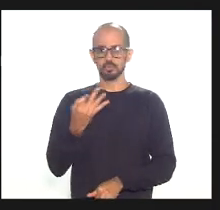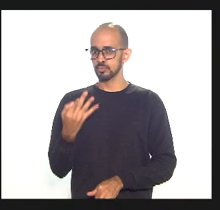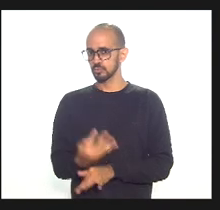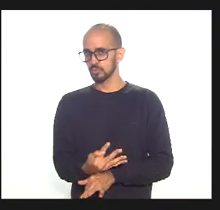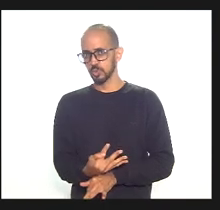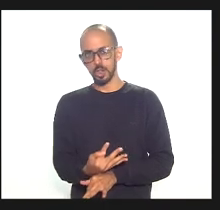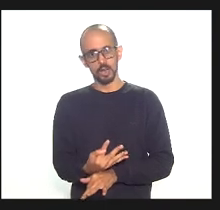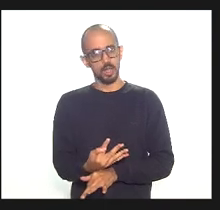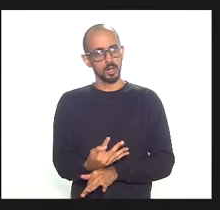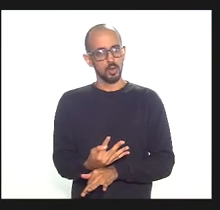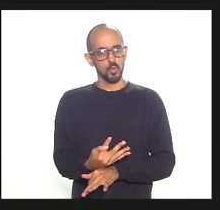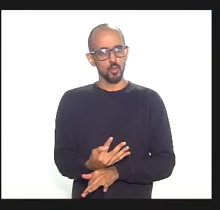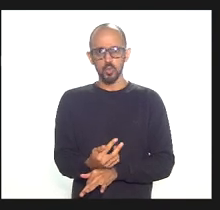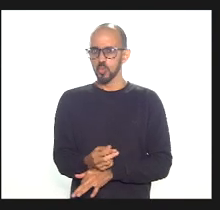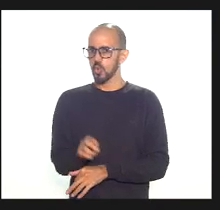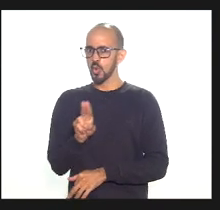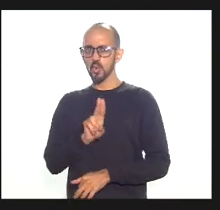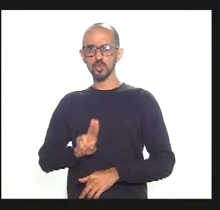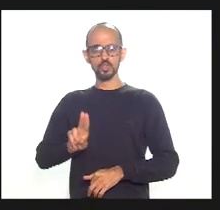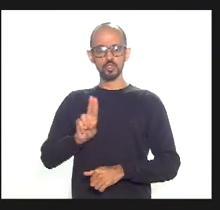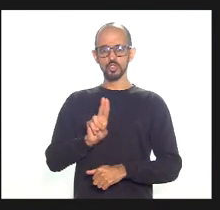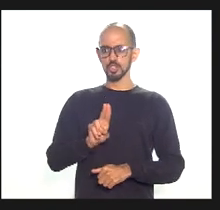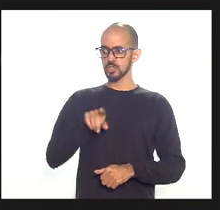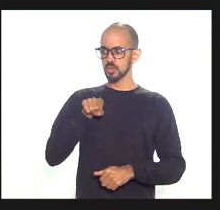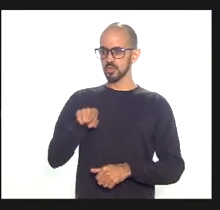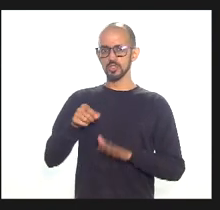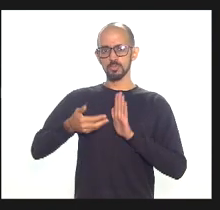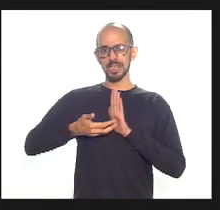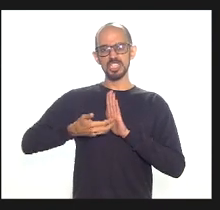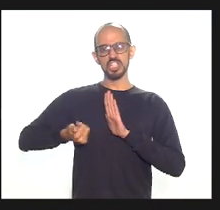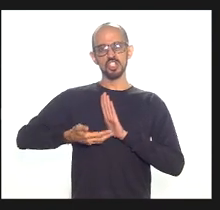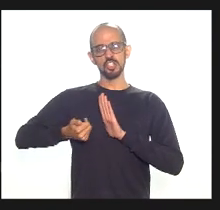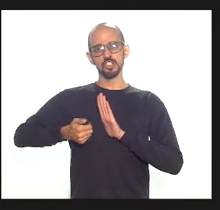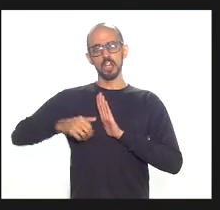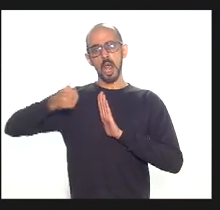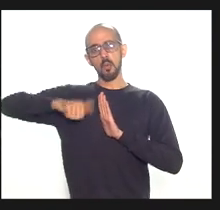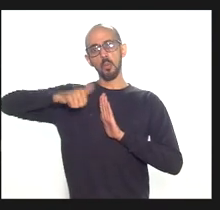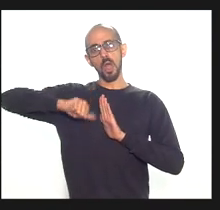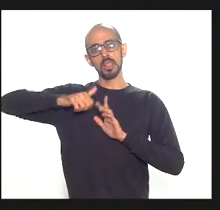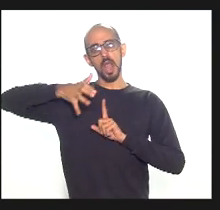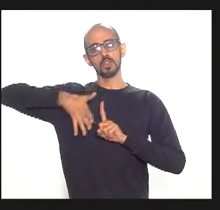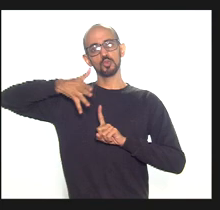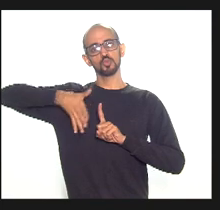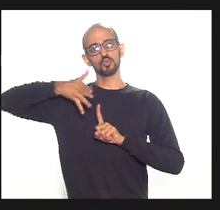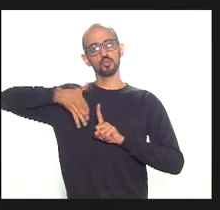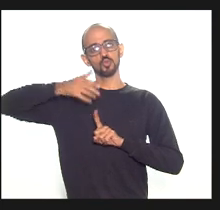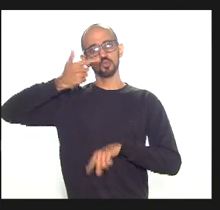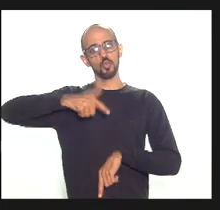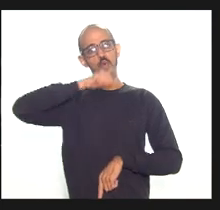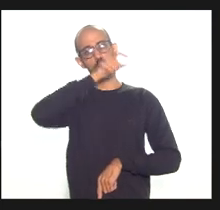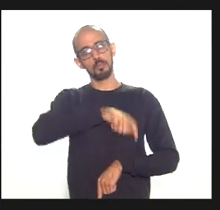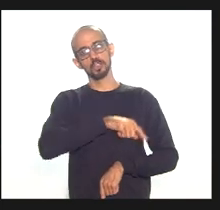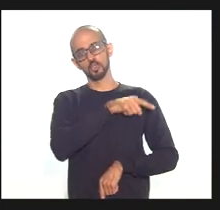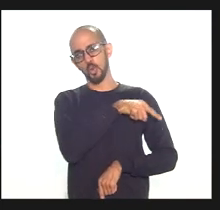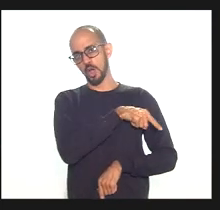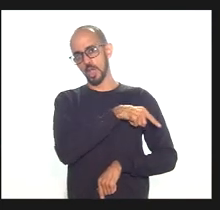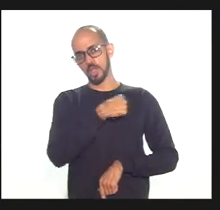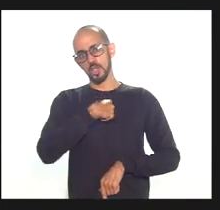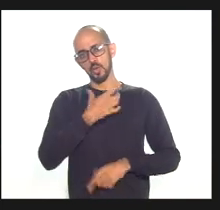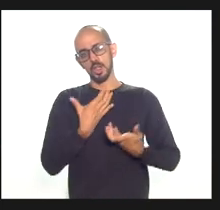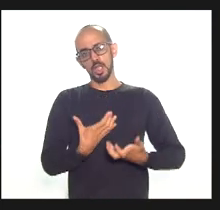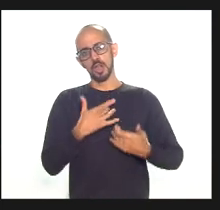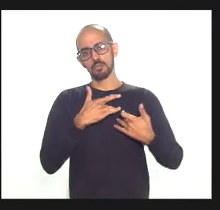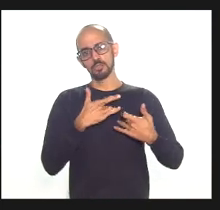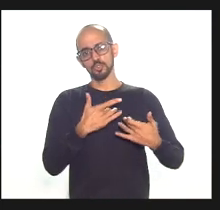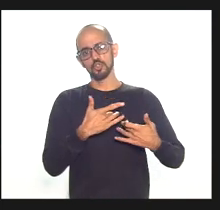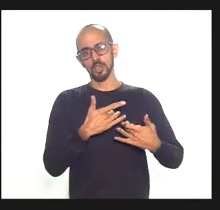e utilizam isso para desqualificar o outro, o que é, né, pior. Então, eu queria me